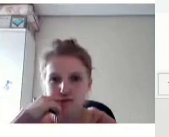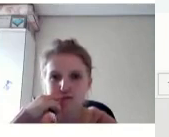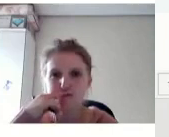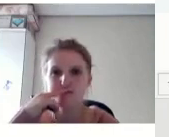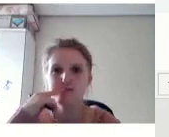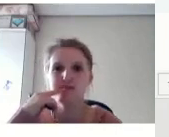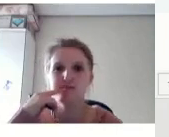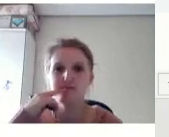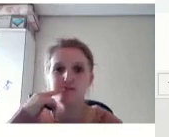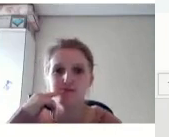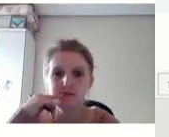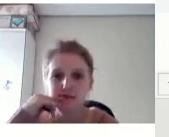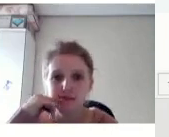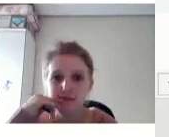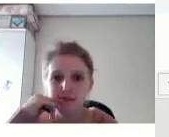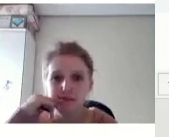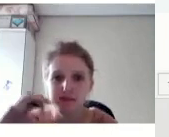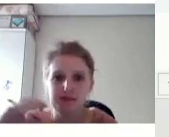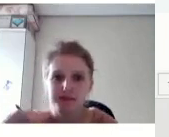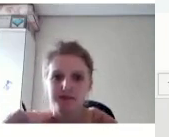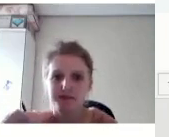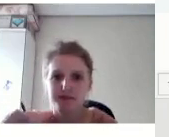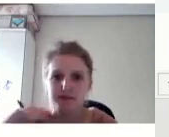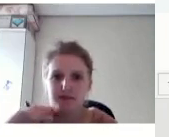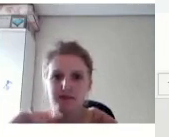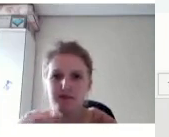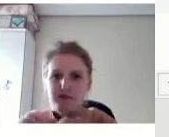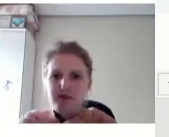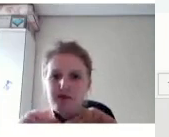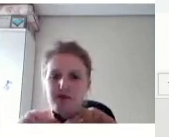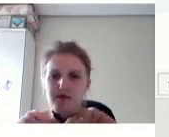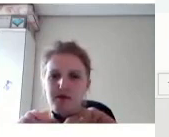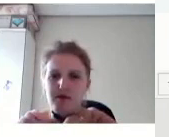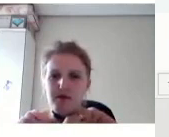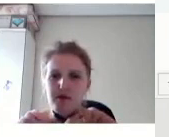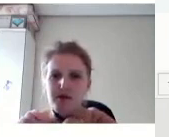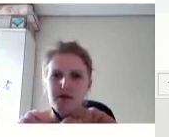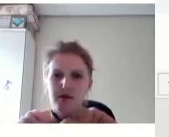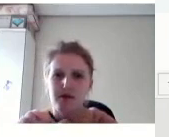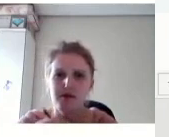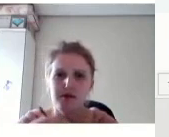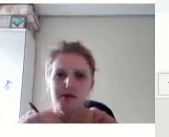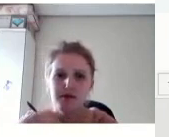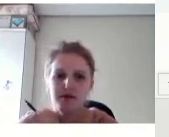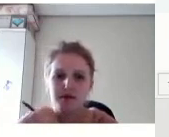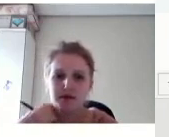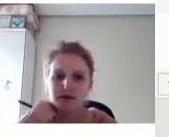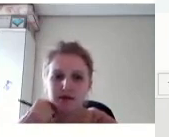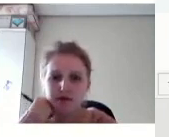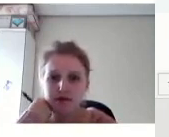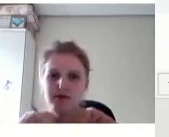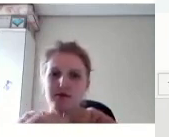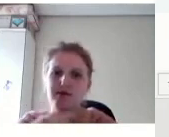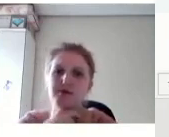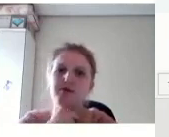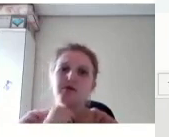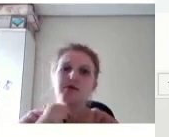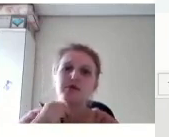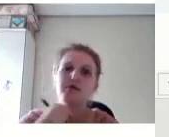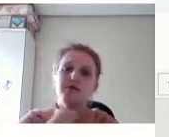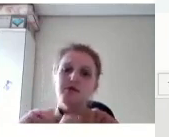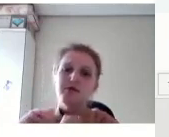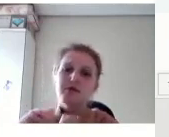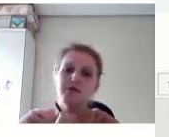Que a gente está mais acostumado, né? A gente usa nos cursos de mecânica quântica em geral a representação de Schrödinger,